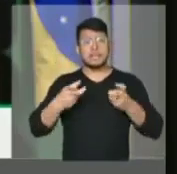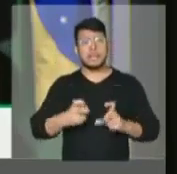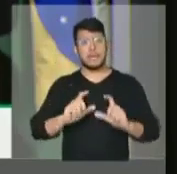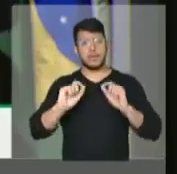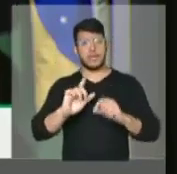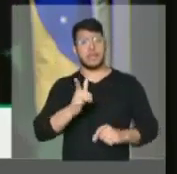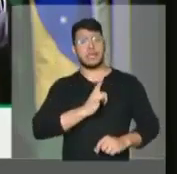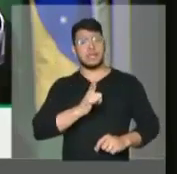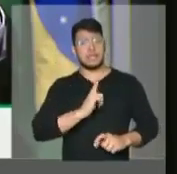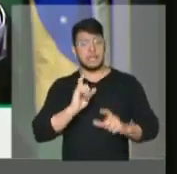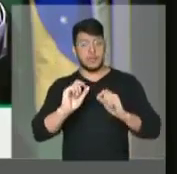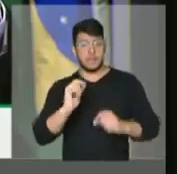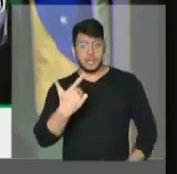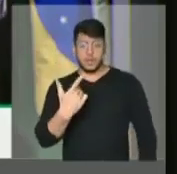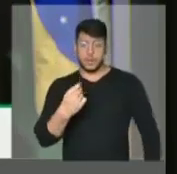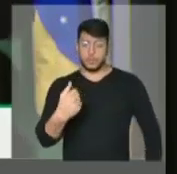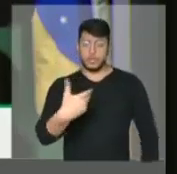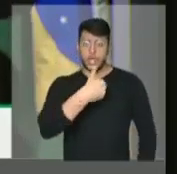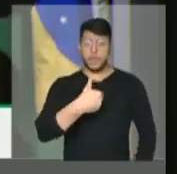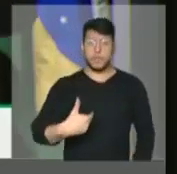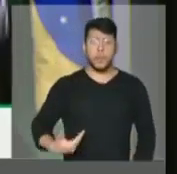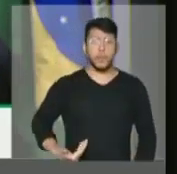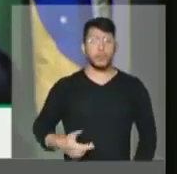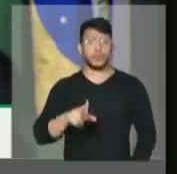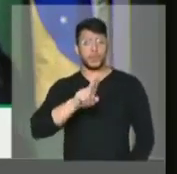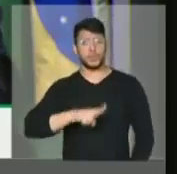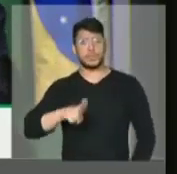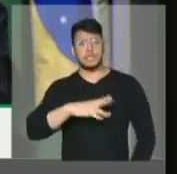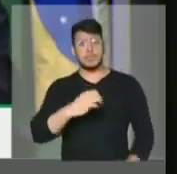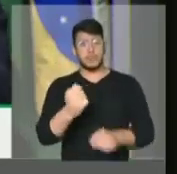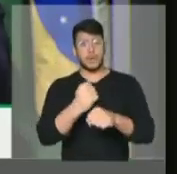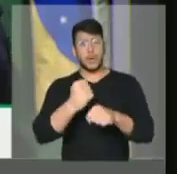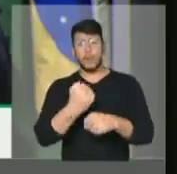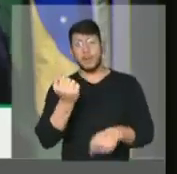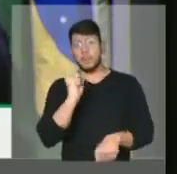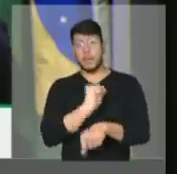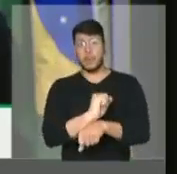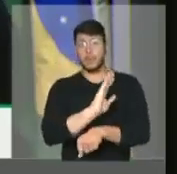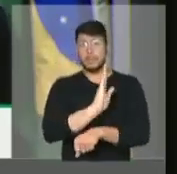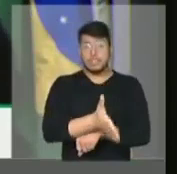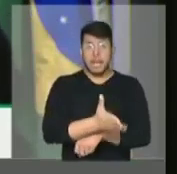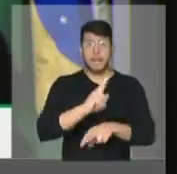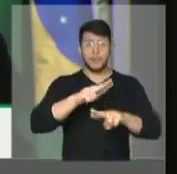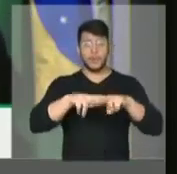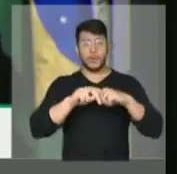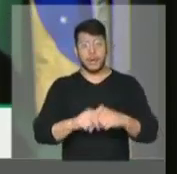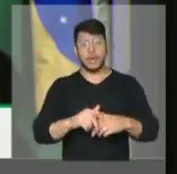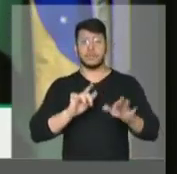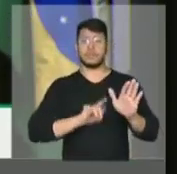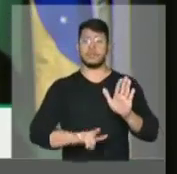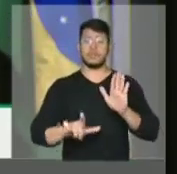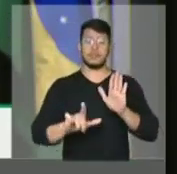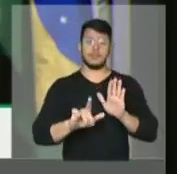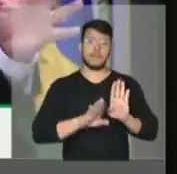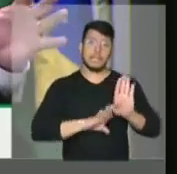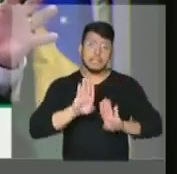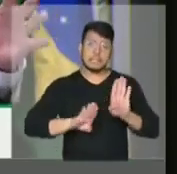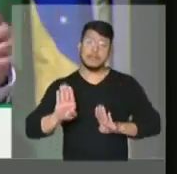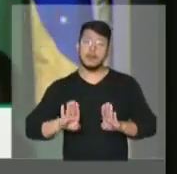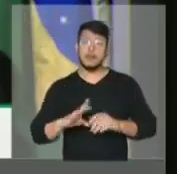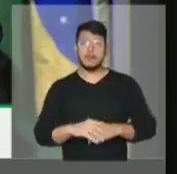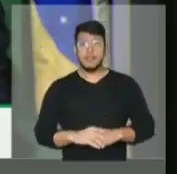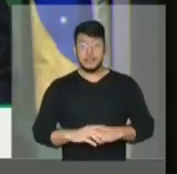numa obra paralisada e se deteriorando. Isso, a lei de licitações certamente